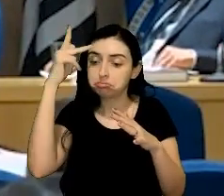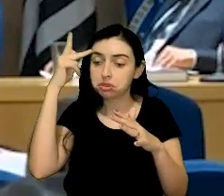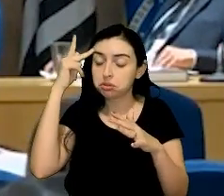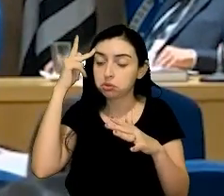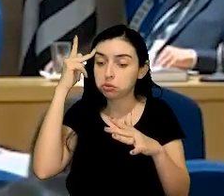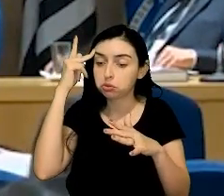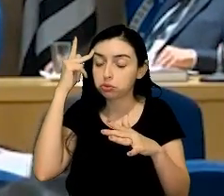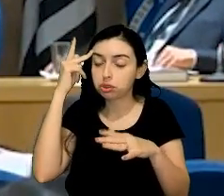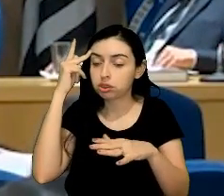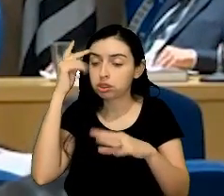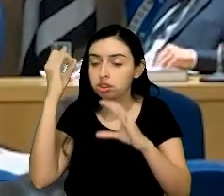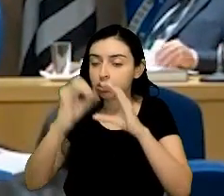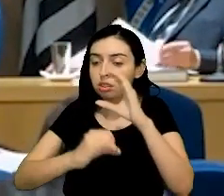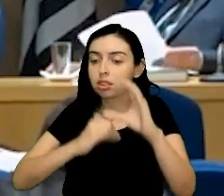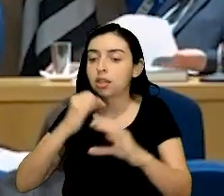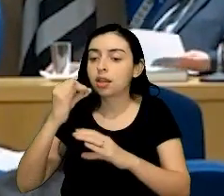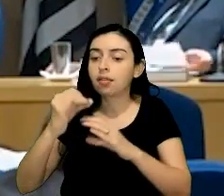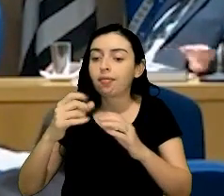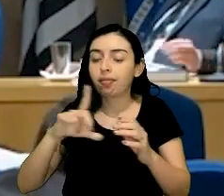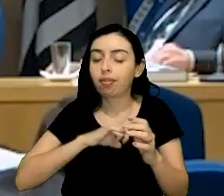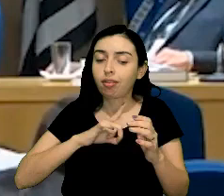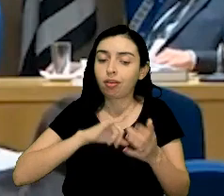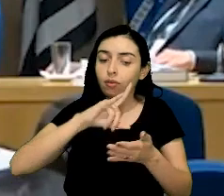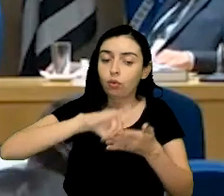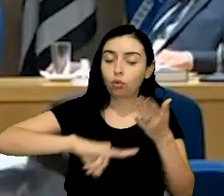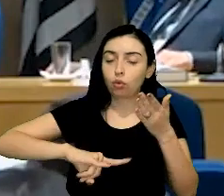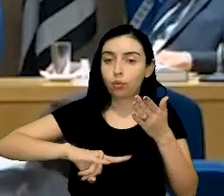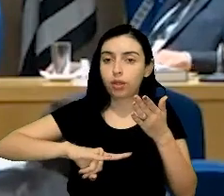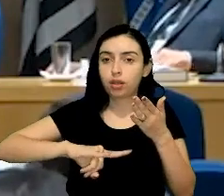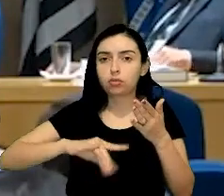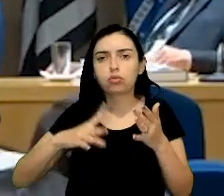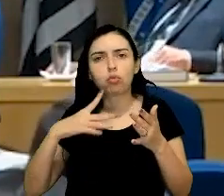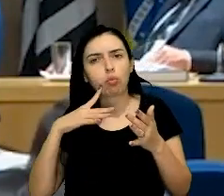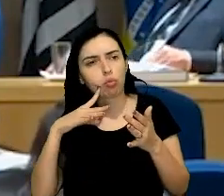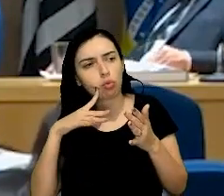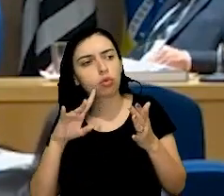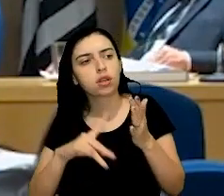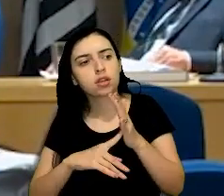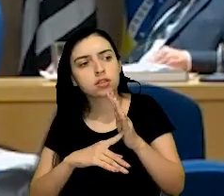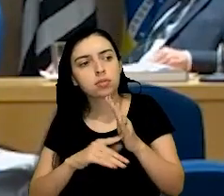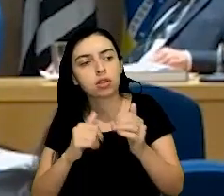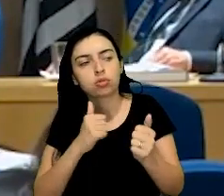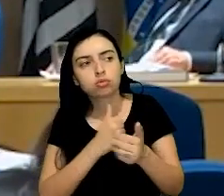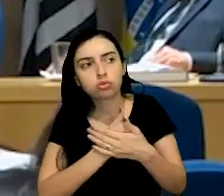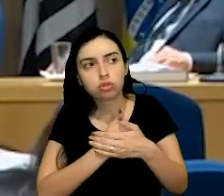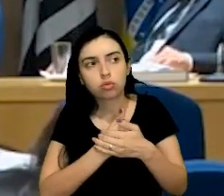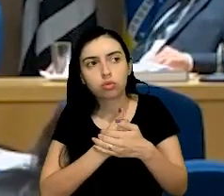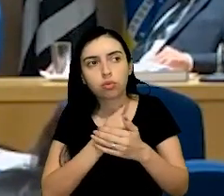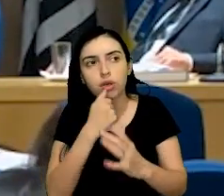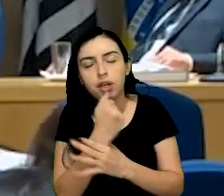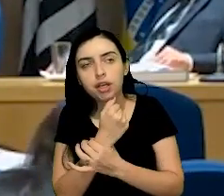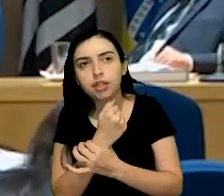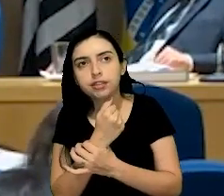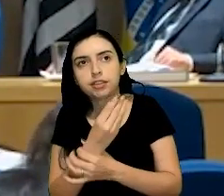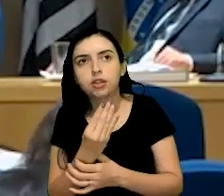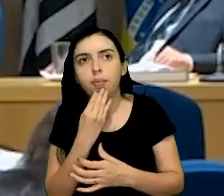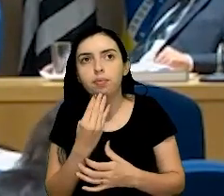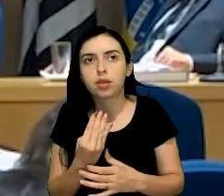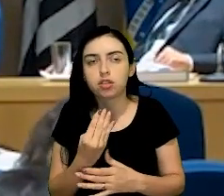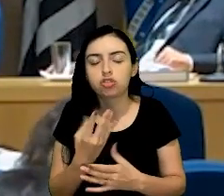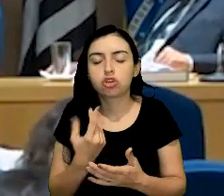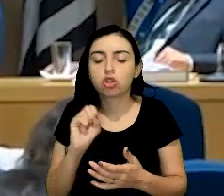estiverem documentados, tanto como reconhecimento de refúgio, solicitação de refúgio ou visto temporário